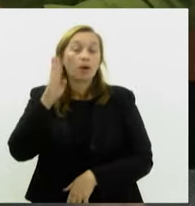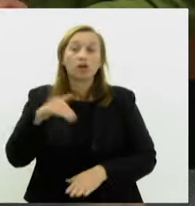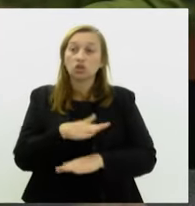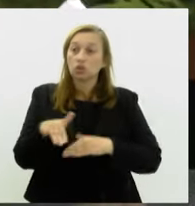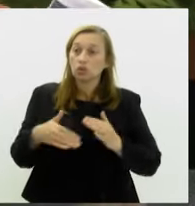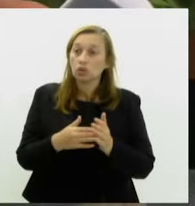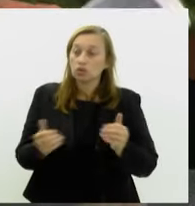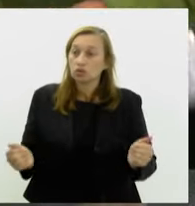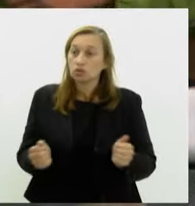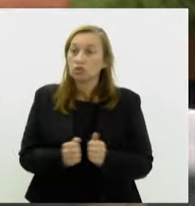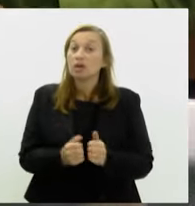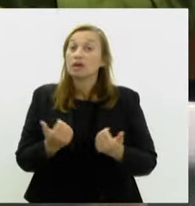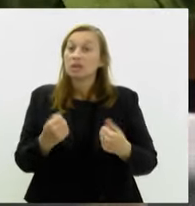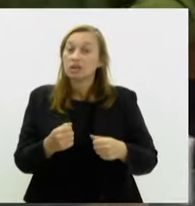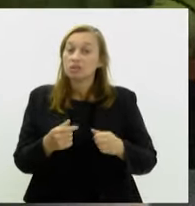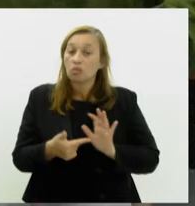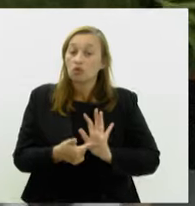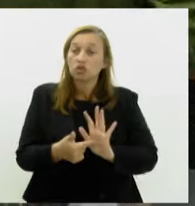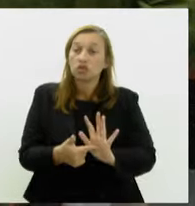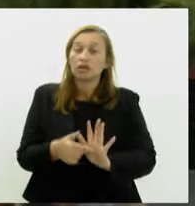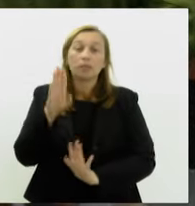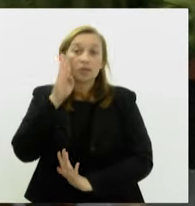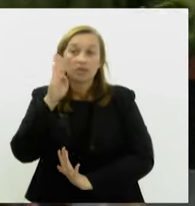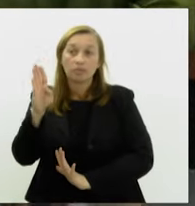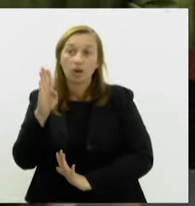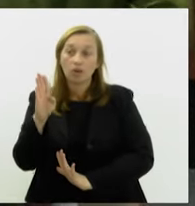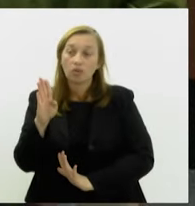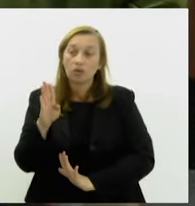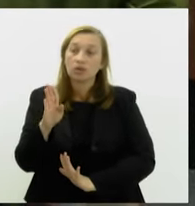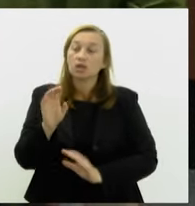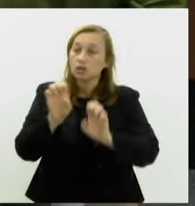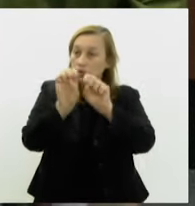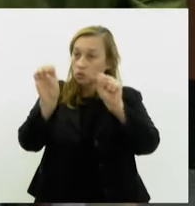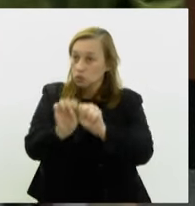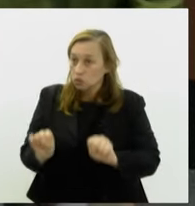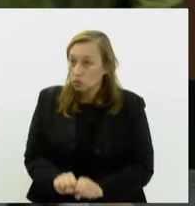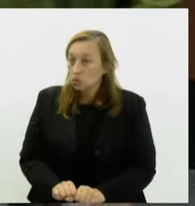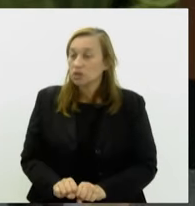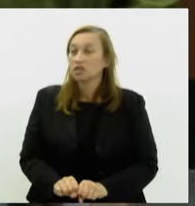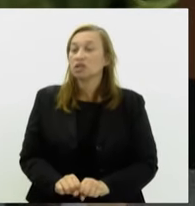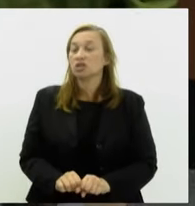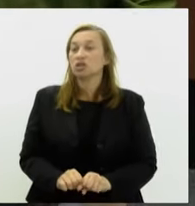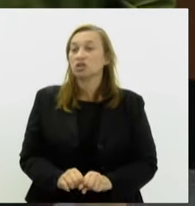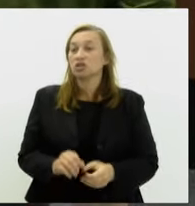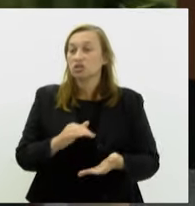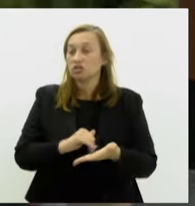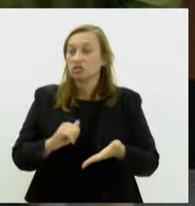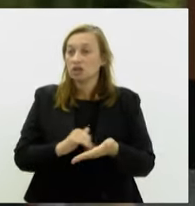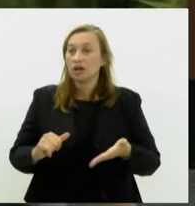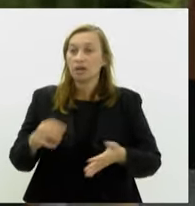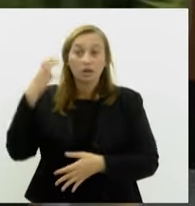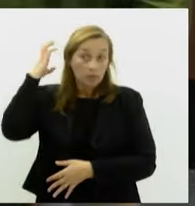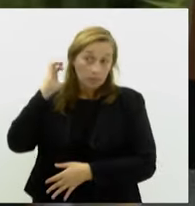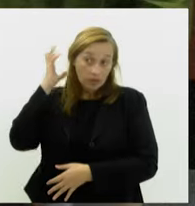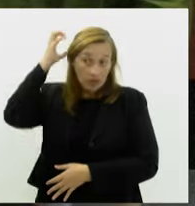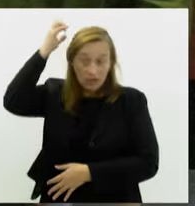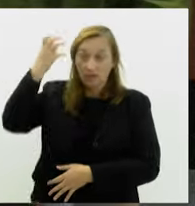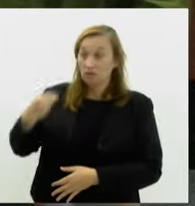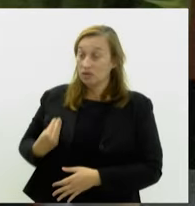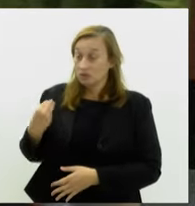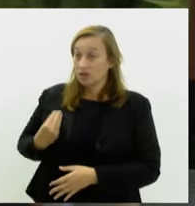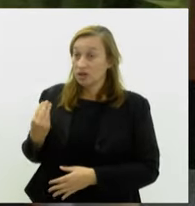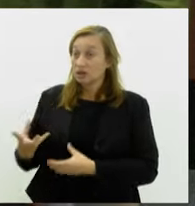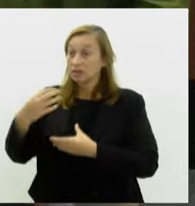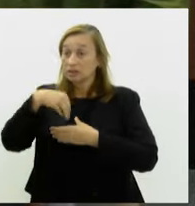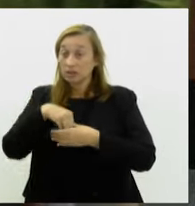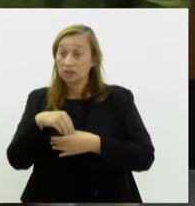envolvidos sejam identificados e é fundamental que essas estruturas de poder sejam desmontadas. Marielle Franco segue vivendo nas